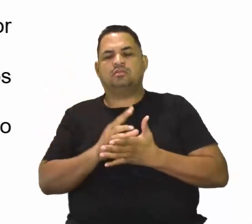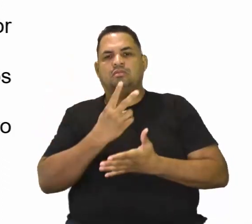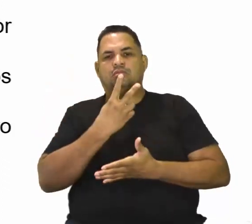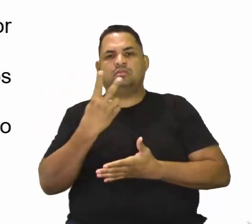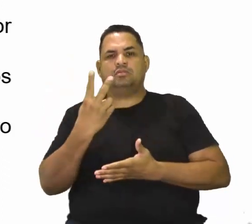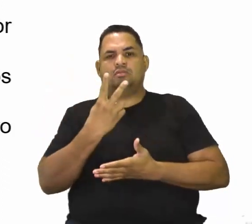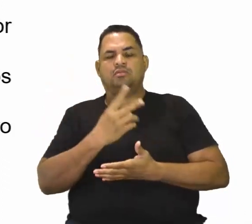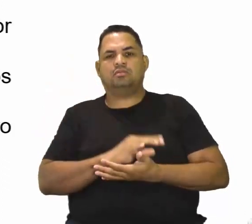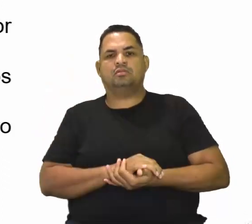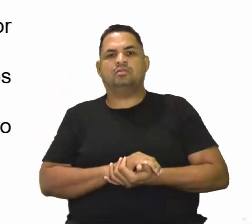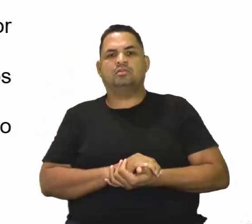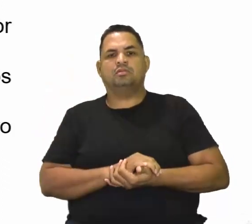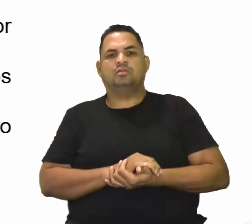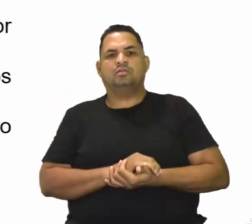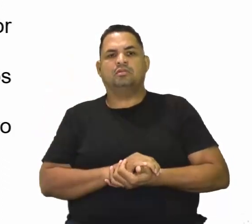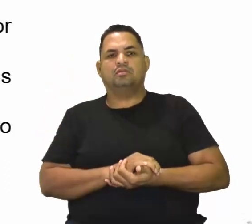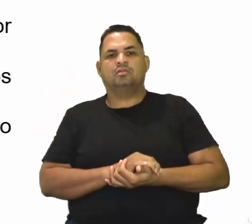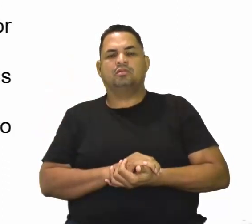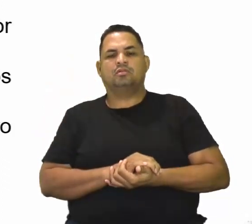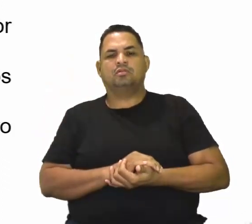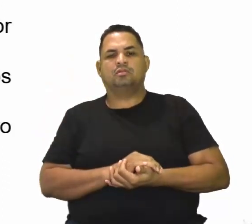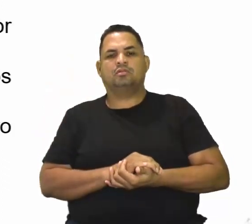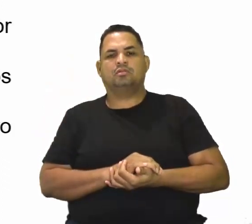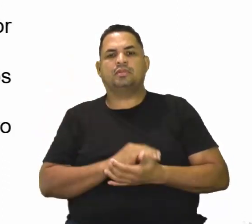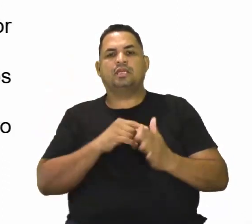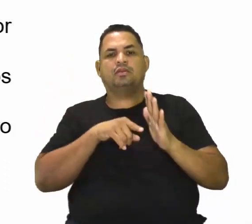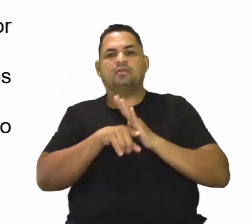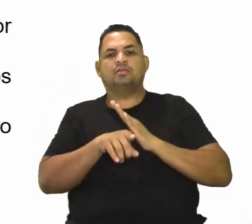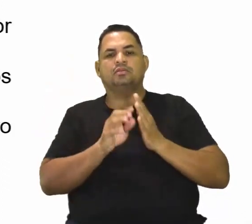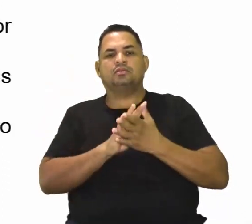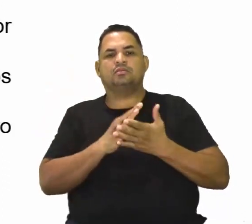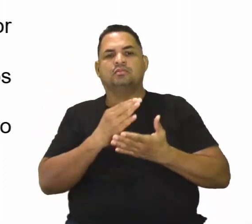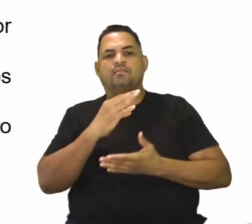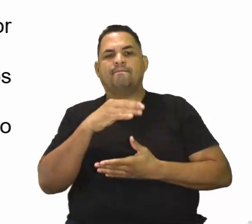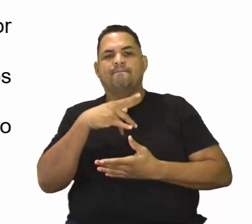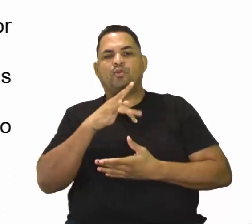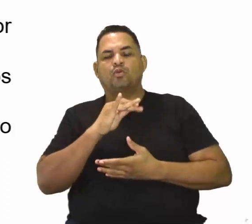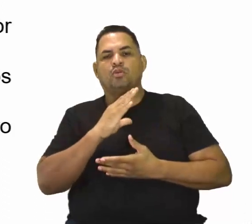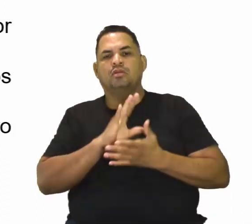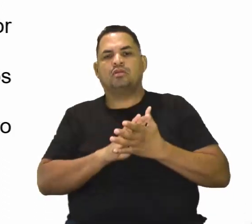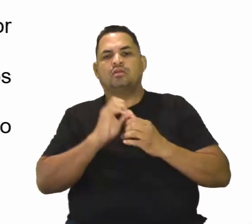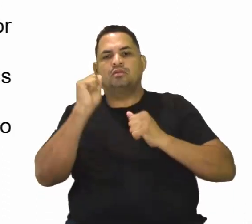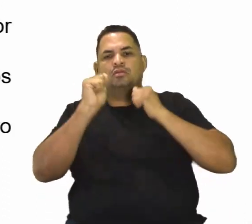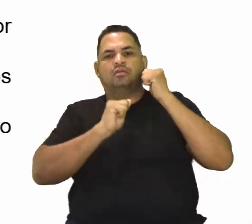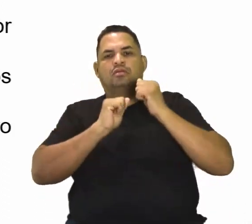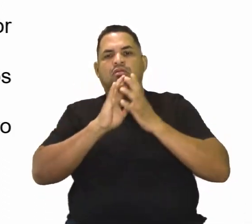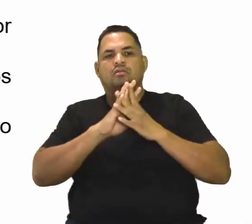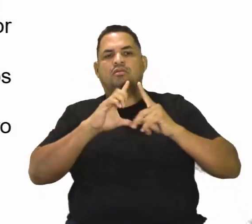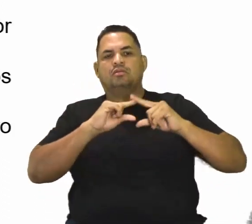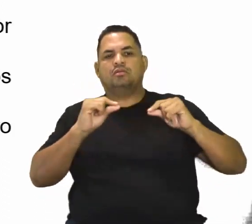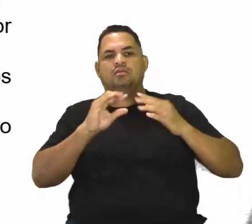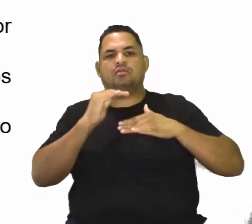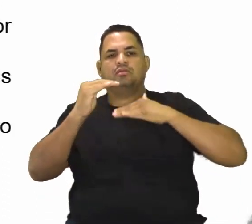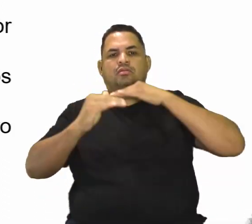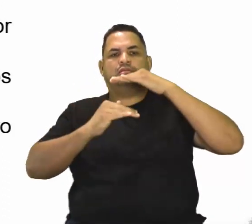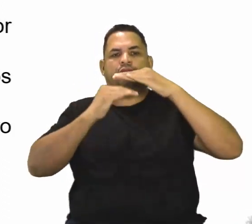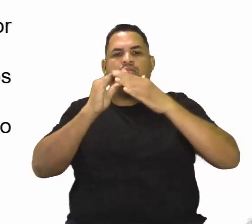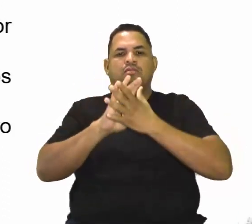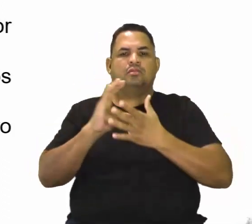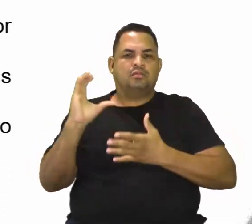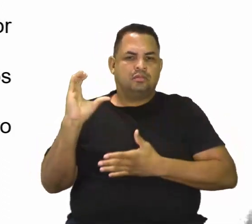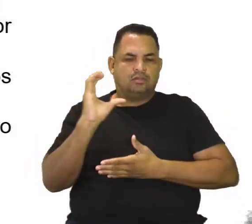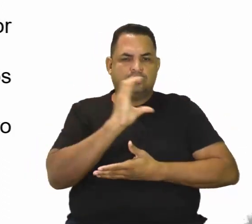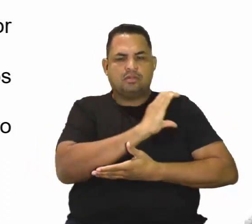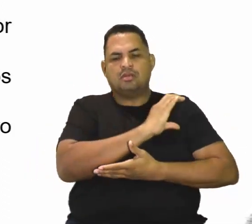segunda aí. A segunda, ela pede o seguinte, da PUC aí. A indústria japonesa desenvolveu-se